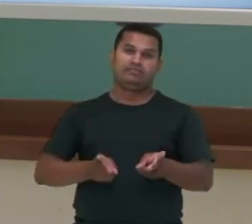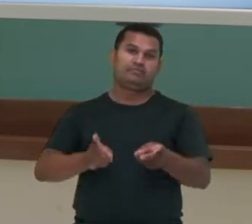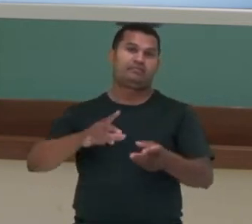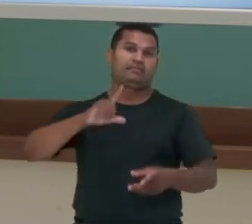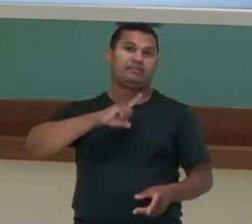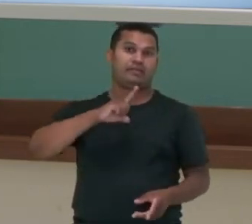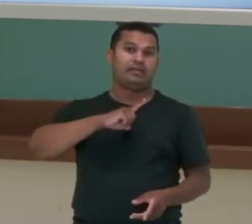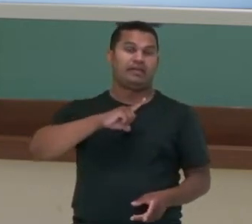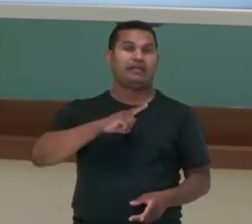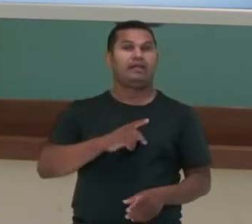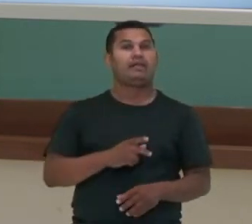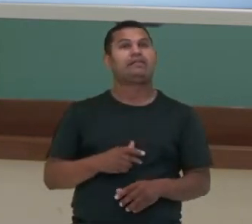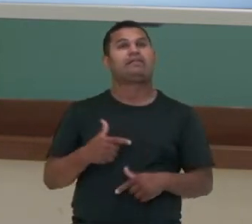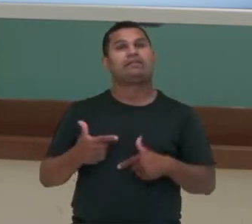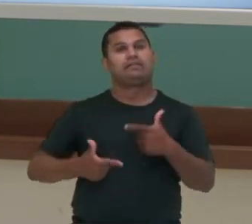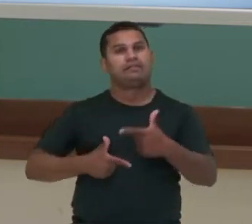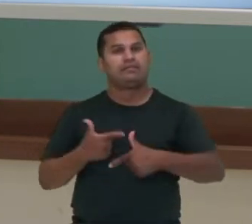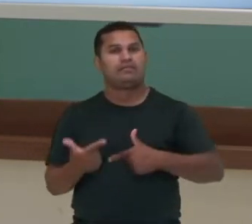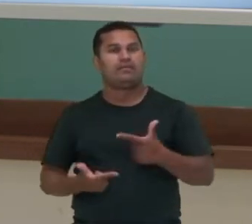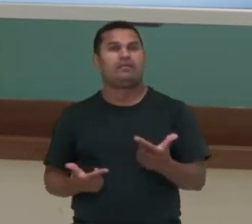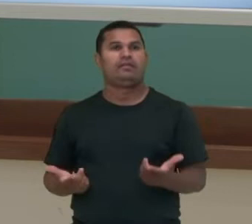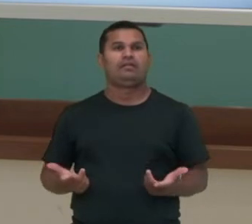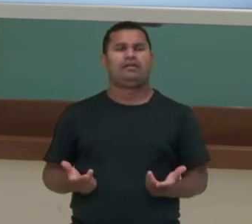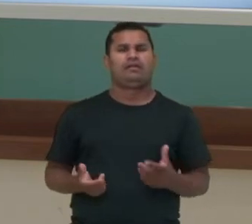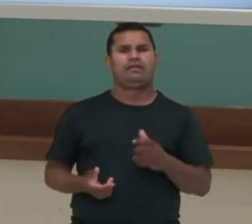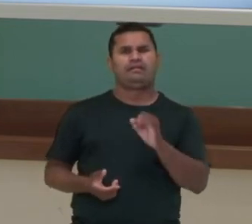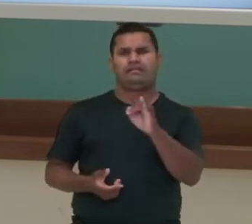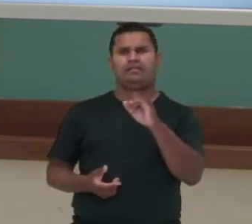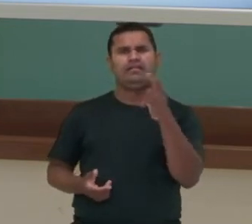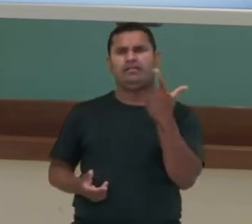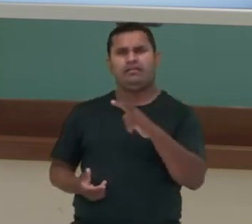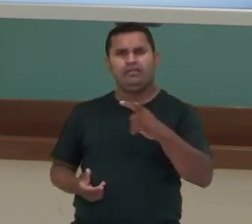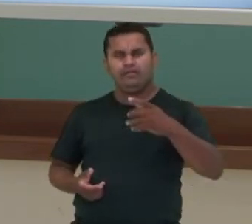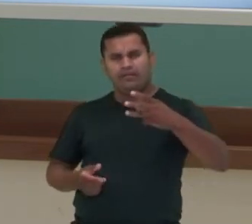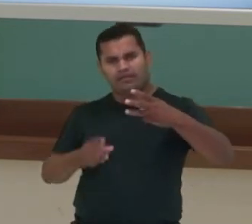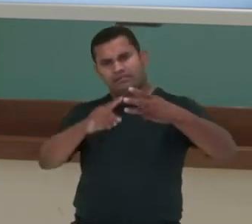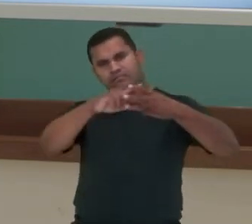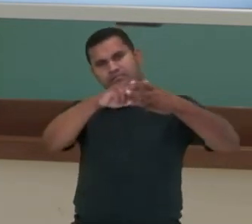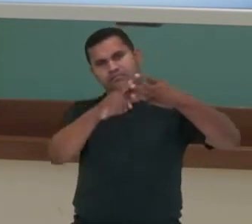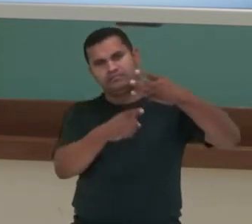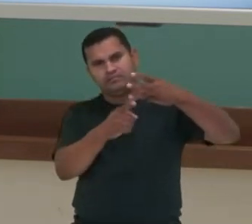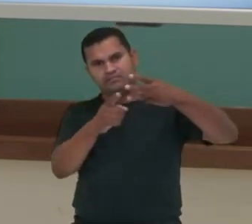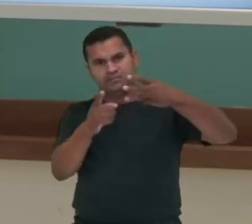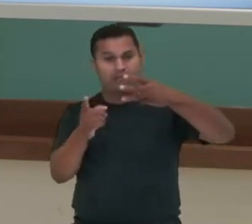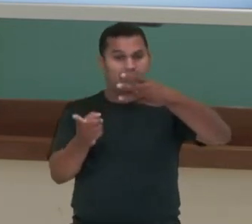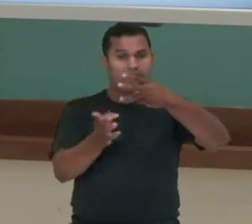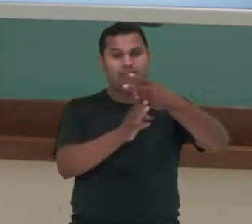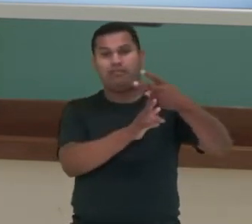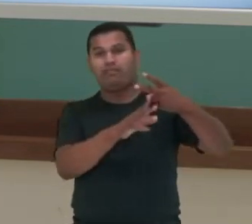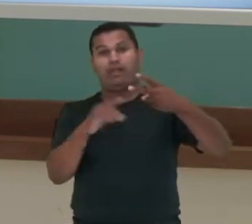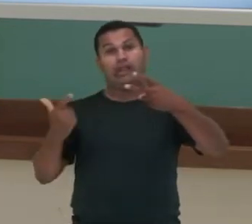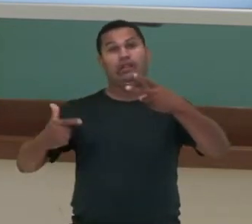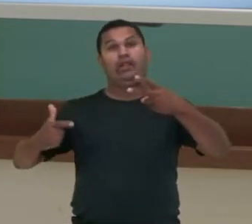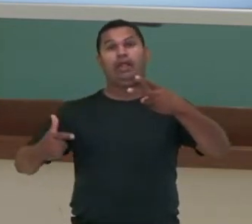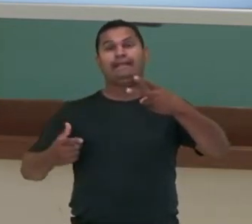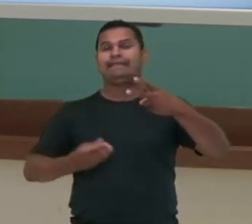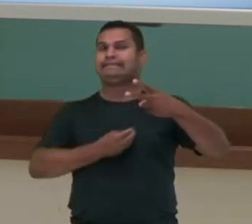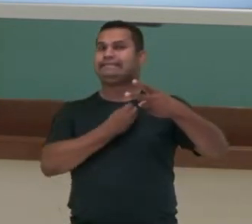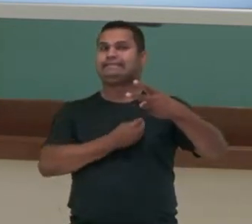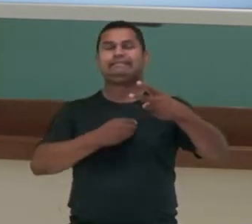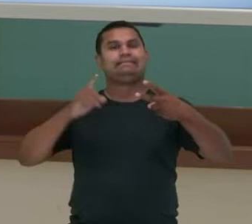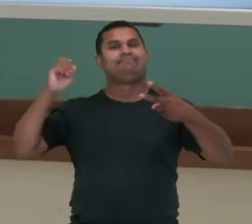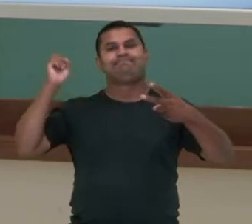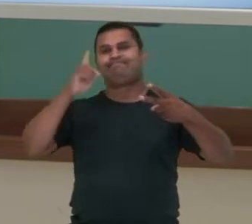se manter no planeta. Se a gente não tivesse uma dessas aqui, já não era possível a vida no planeta. Então vejam o